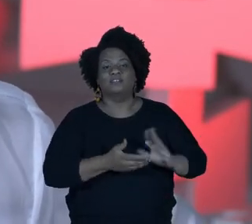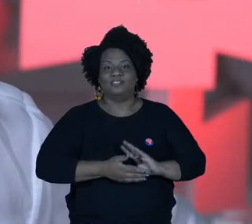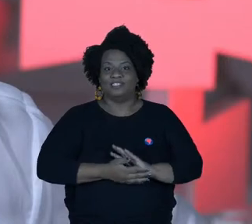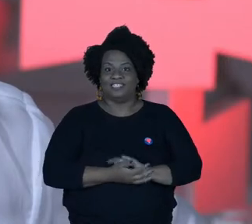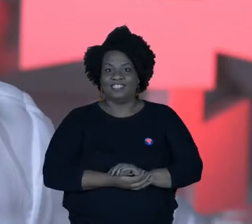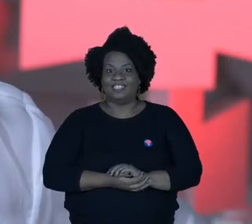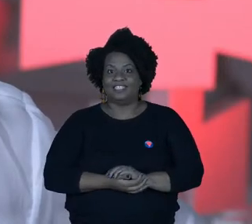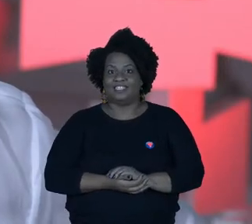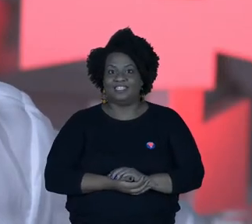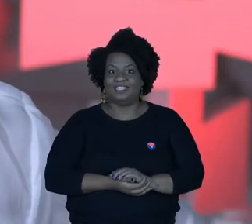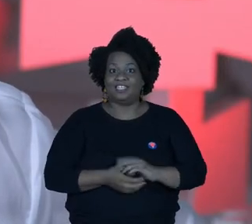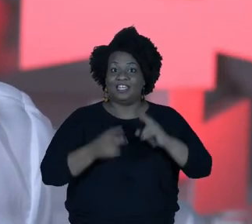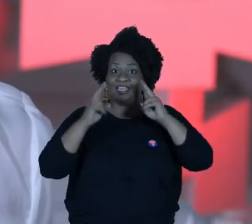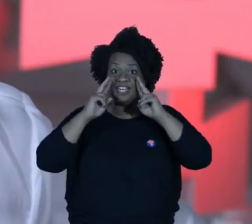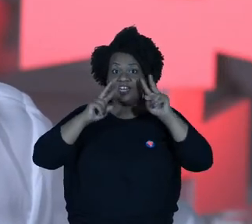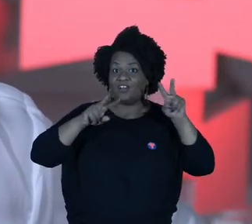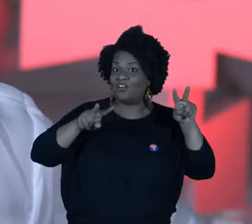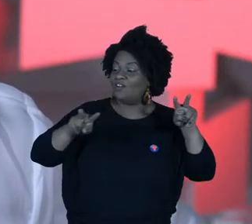E ele olha para nós.